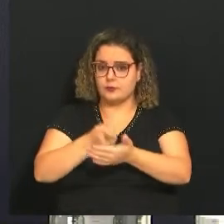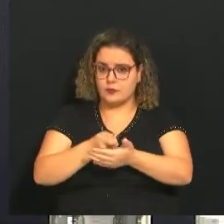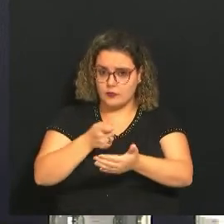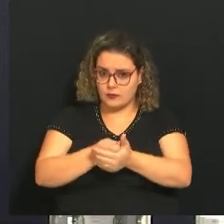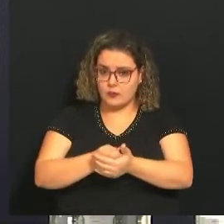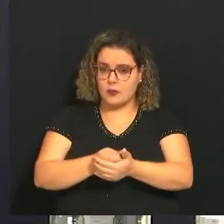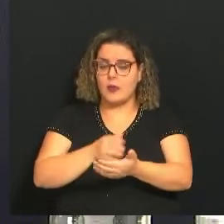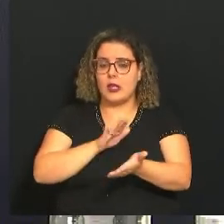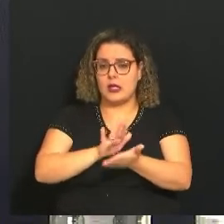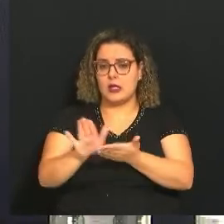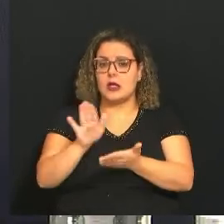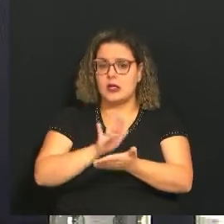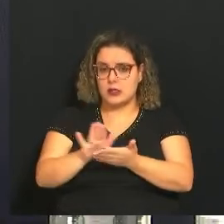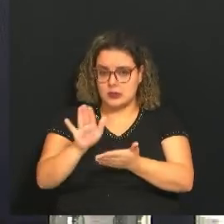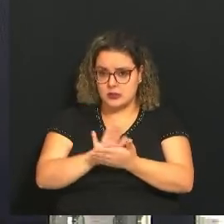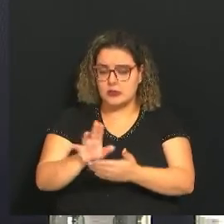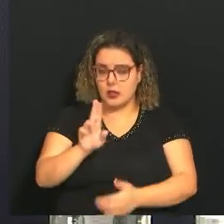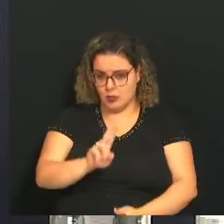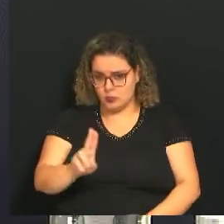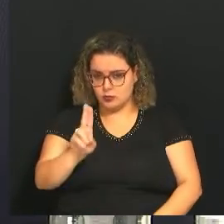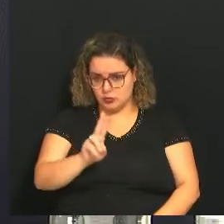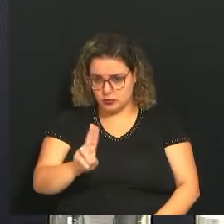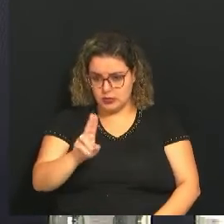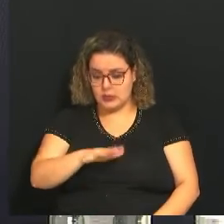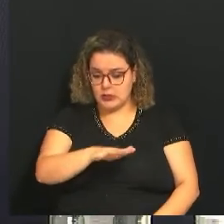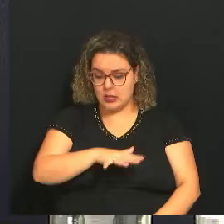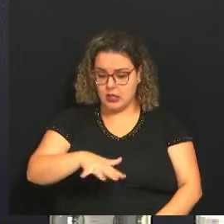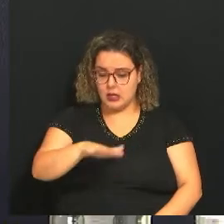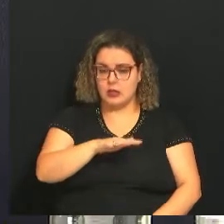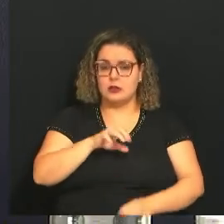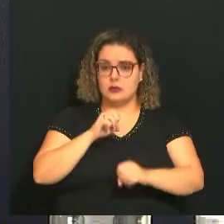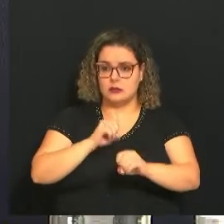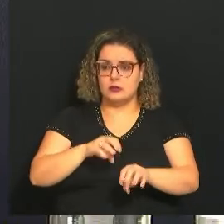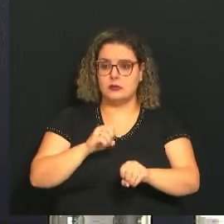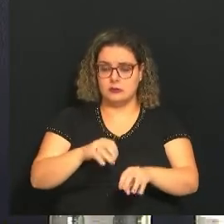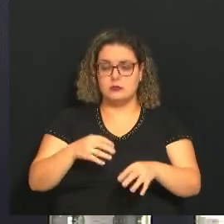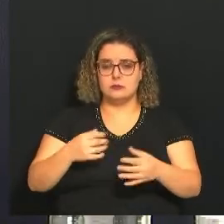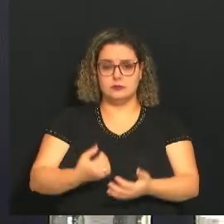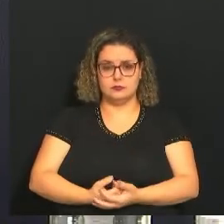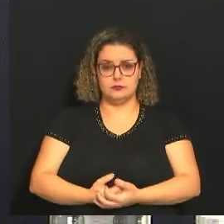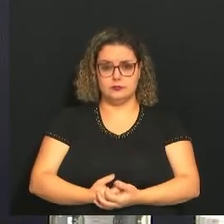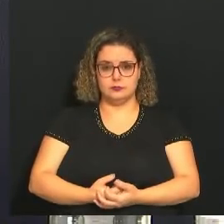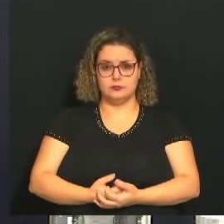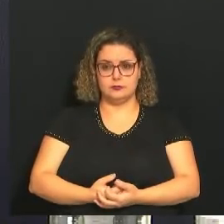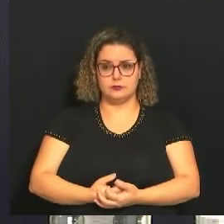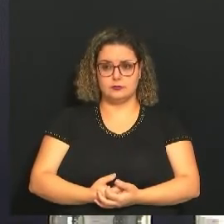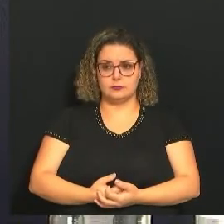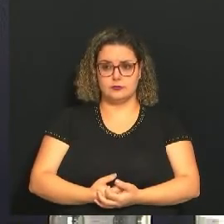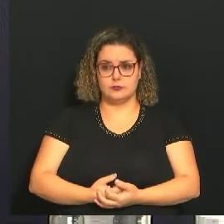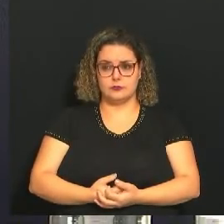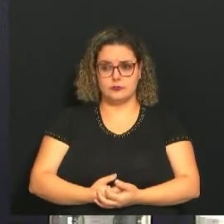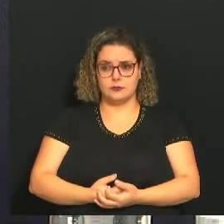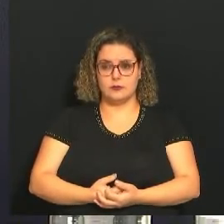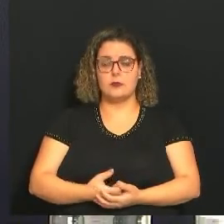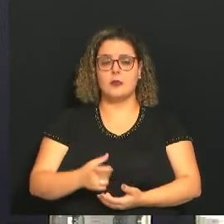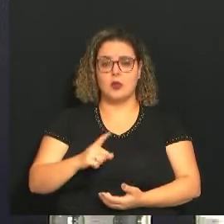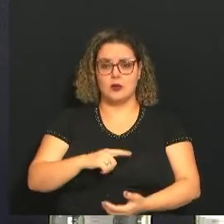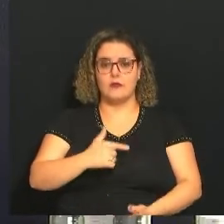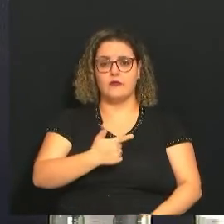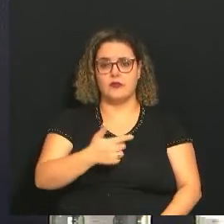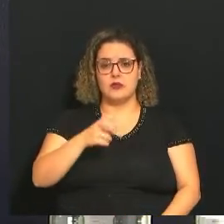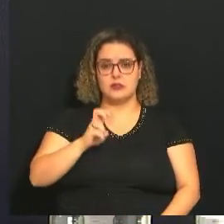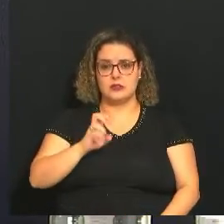gastar aí, a utilizar na educação. Ou seja, ainda tem margem dentro dos 25% e tem